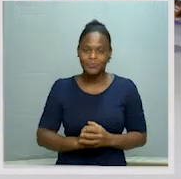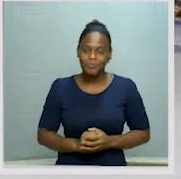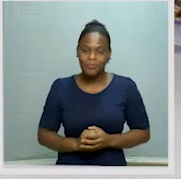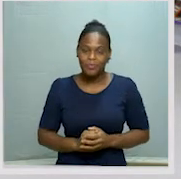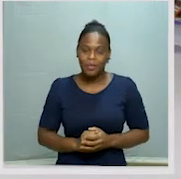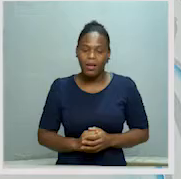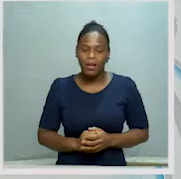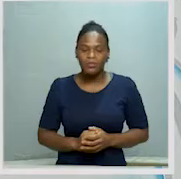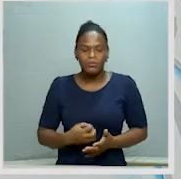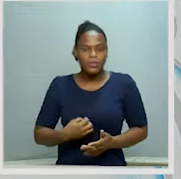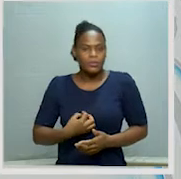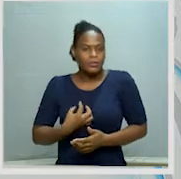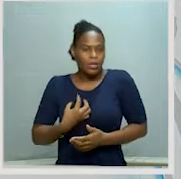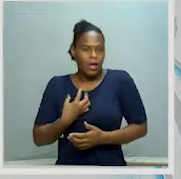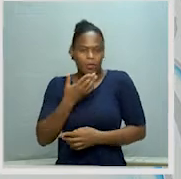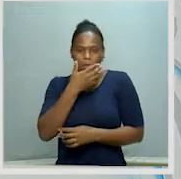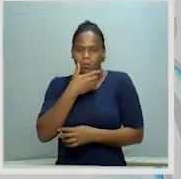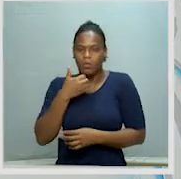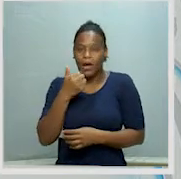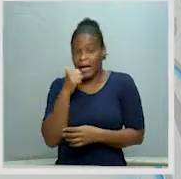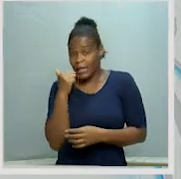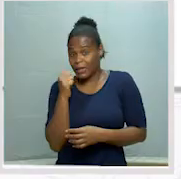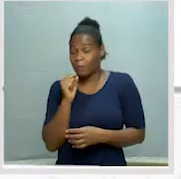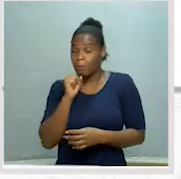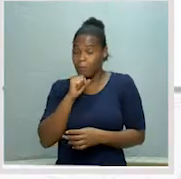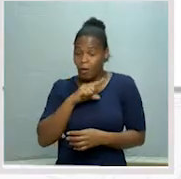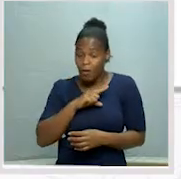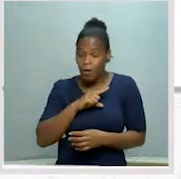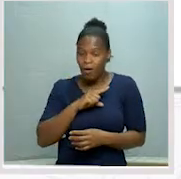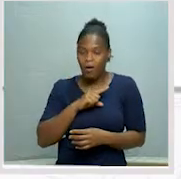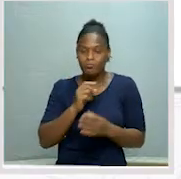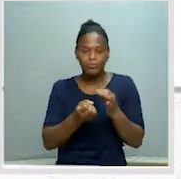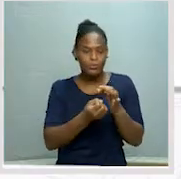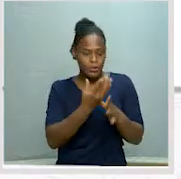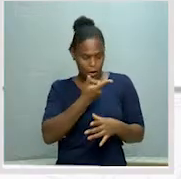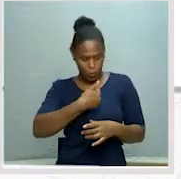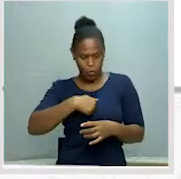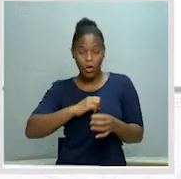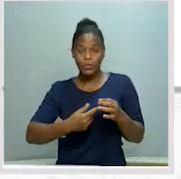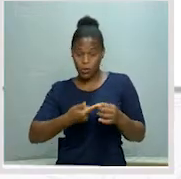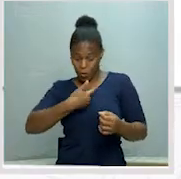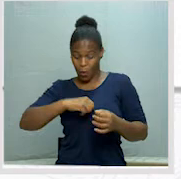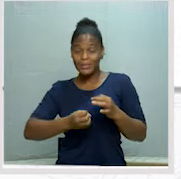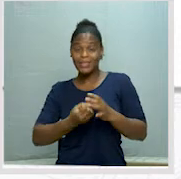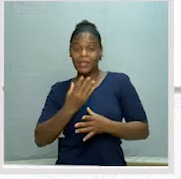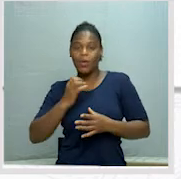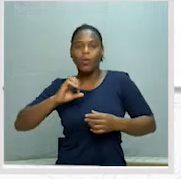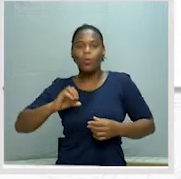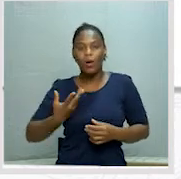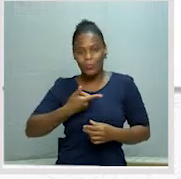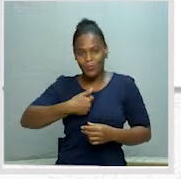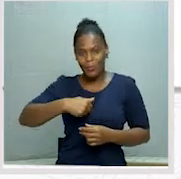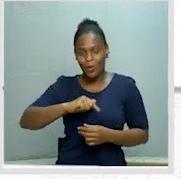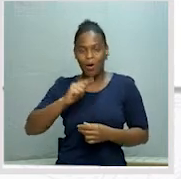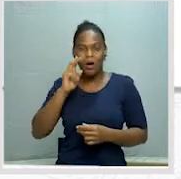Os sentimentos estéticos são aqueles que podem originar em nós a partir de quando? A partir do momento que